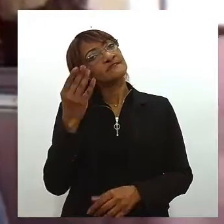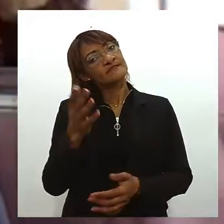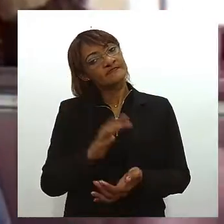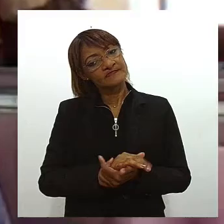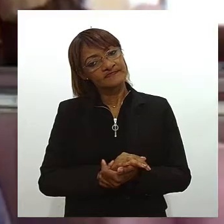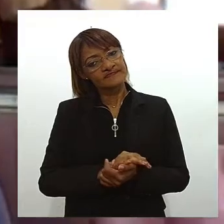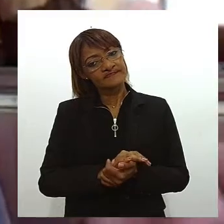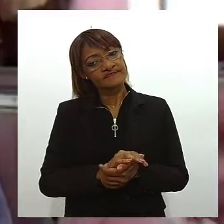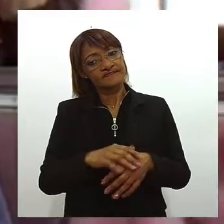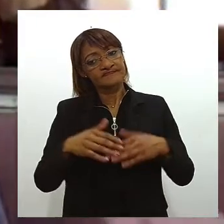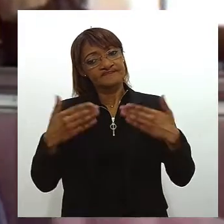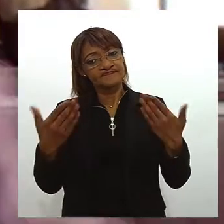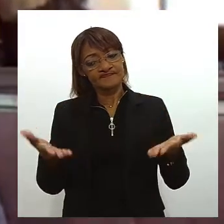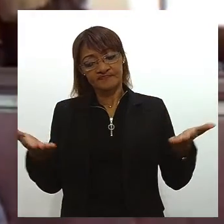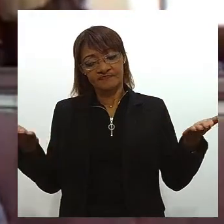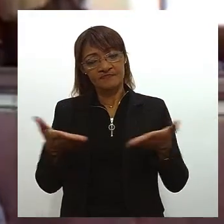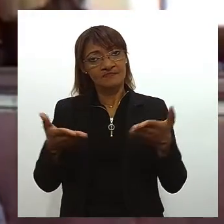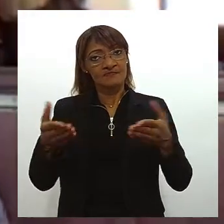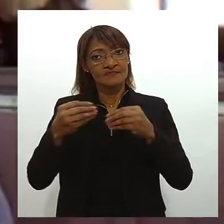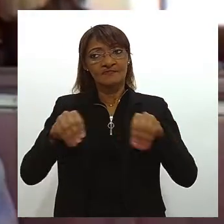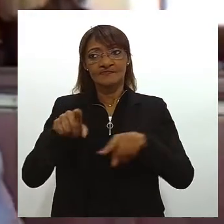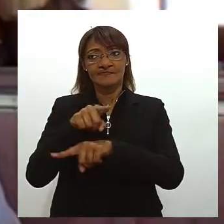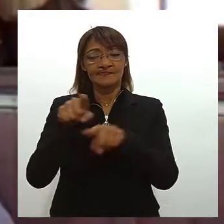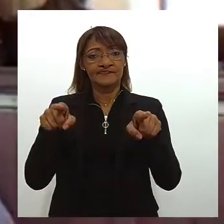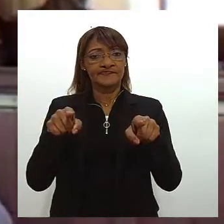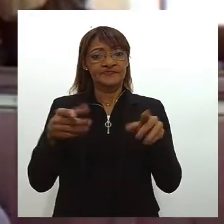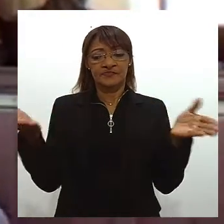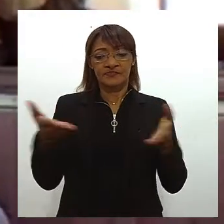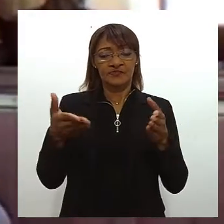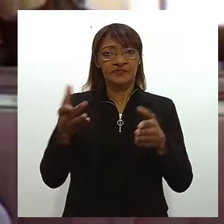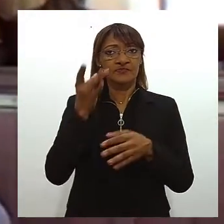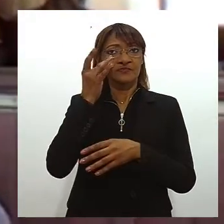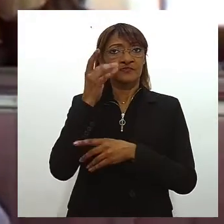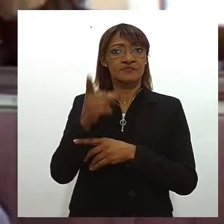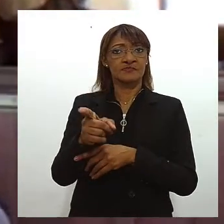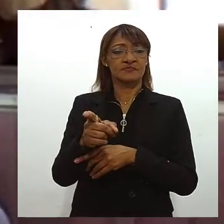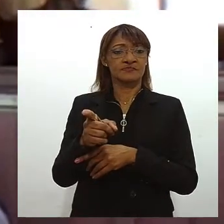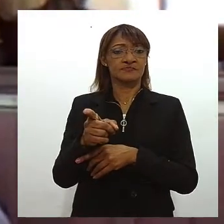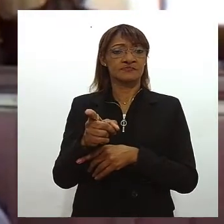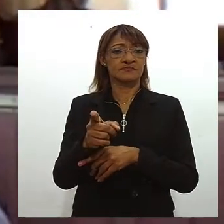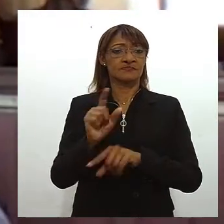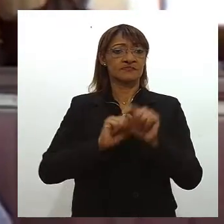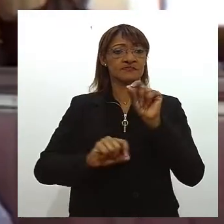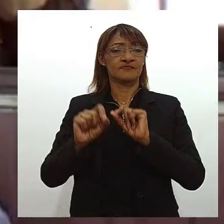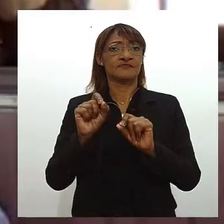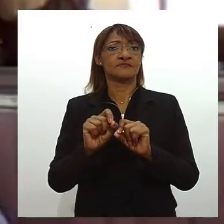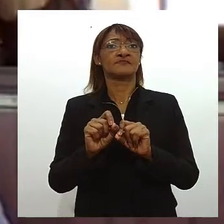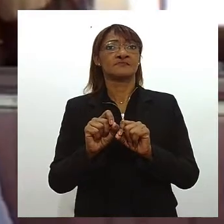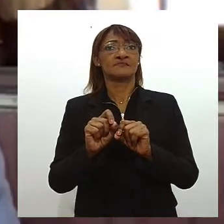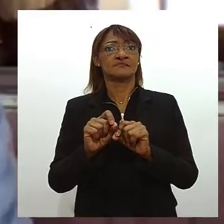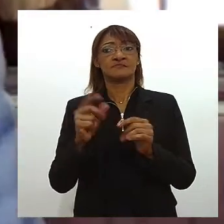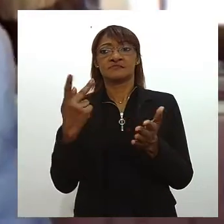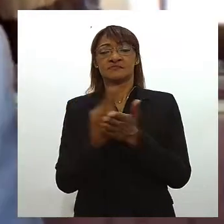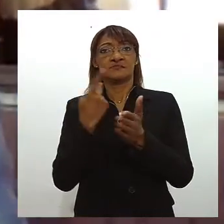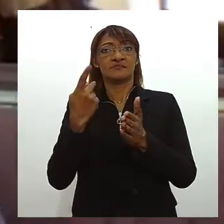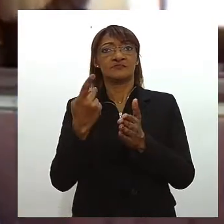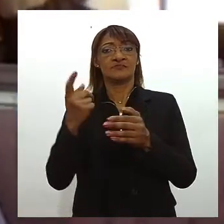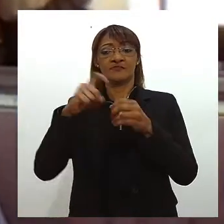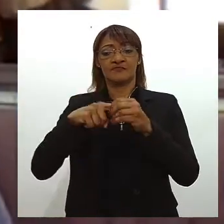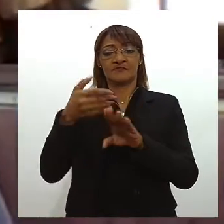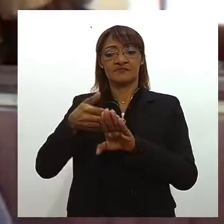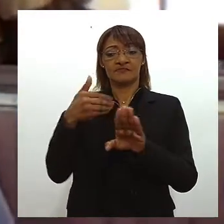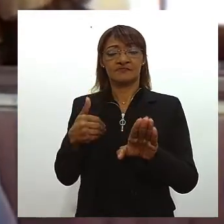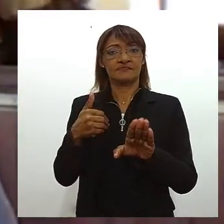esse desmonte, que é característico deste momento, tem prejudicado e tem feito acontecer um retrocesso. Mas, além